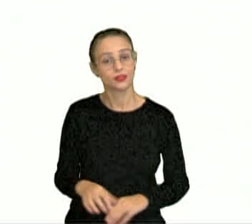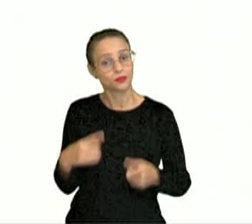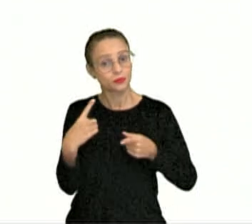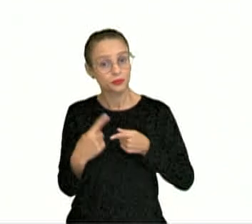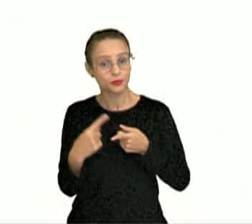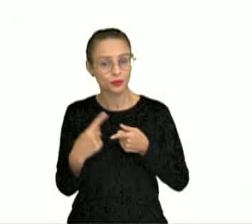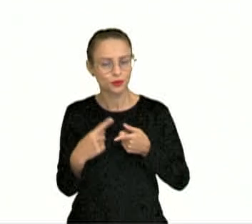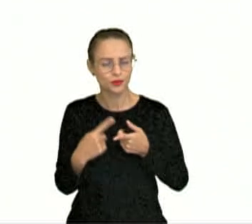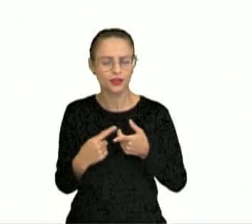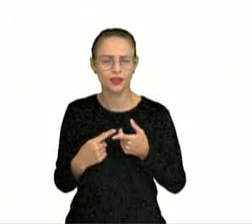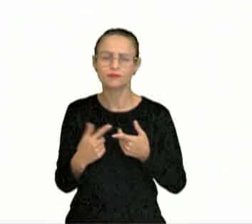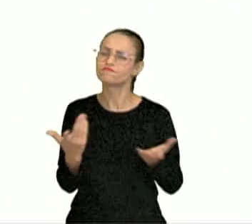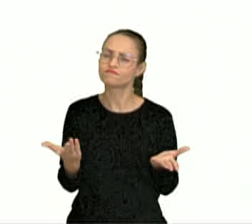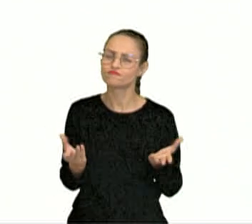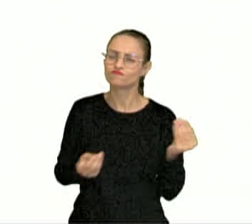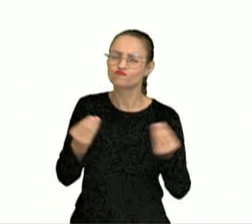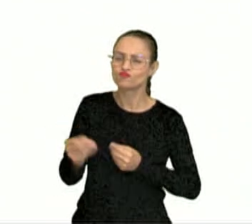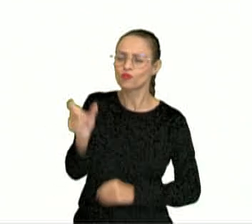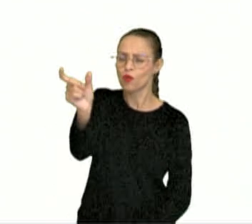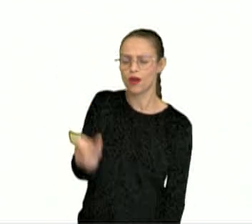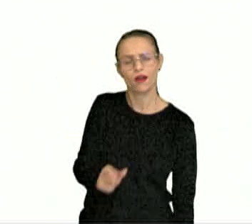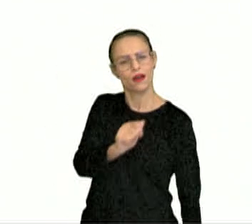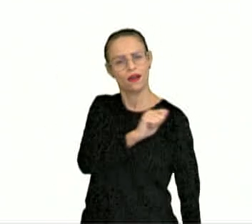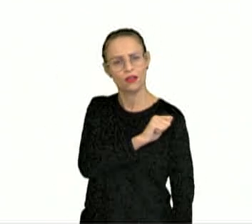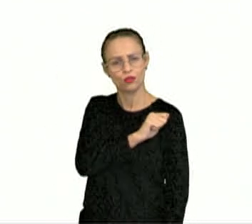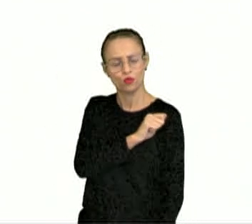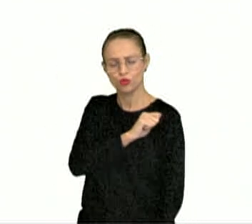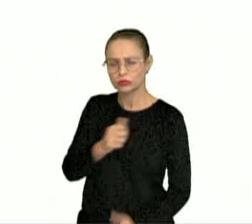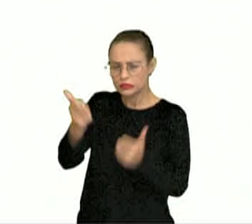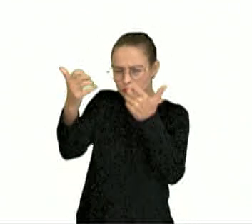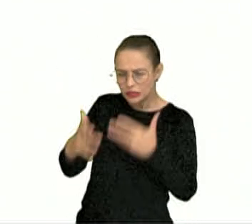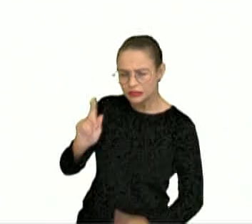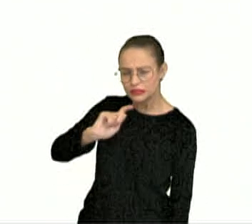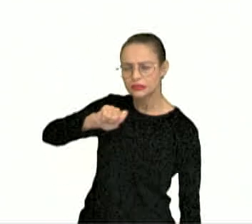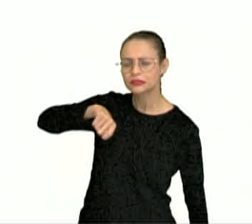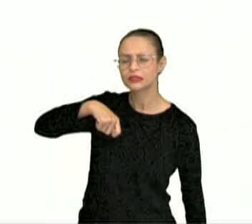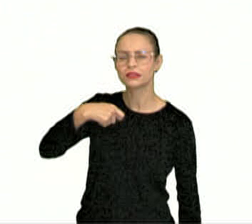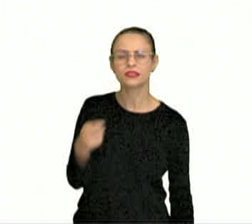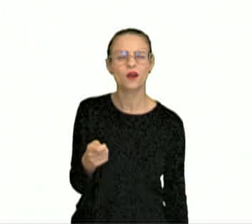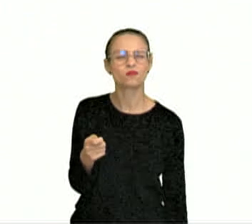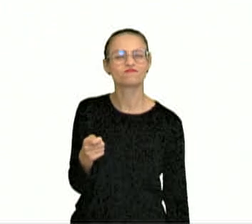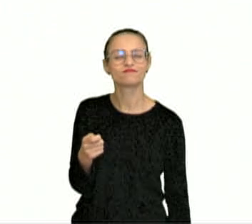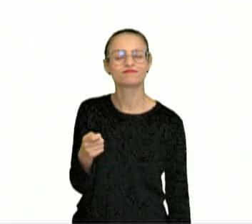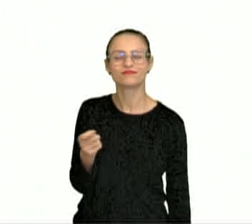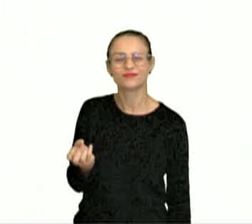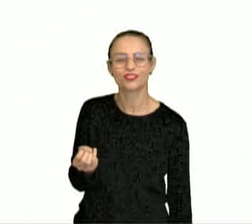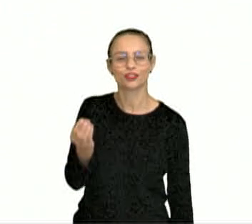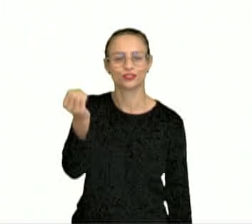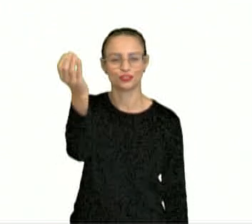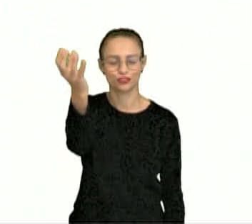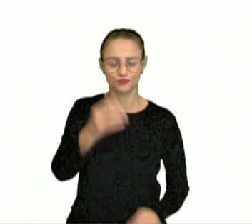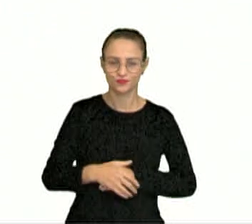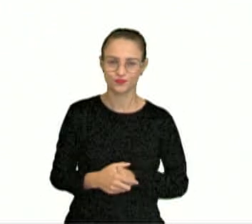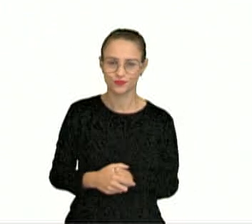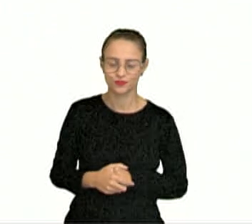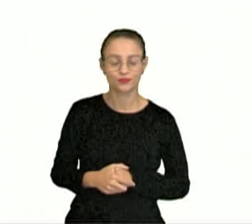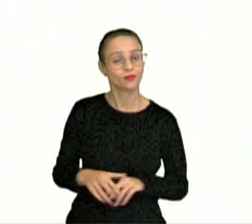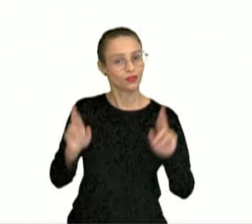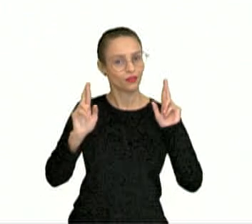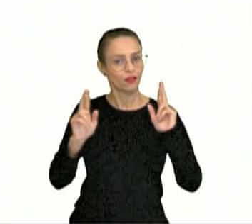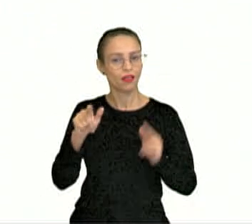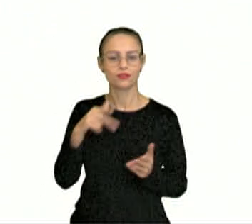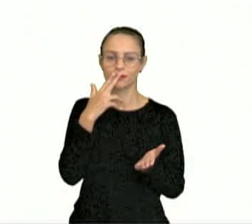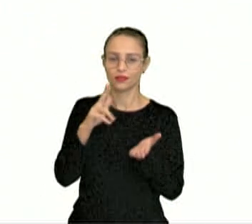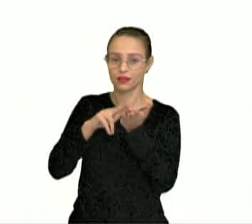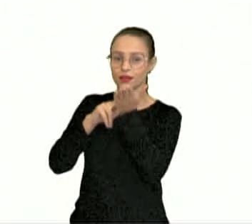Afinal, que outra palavra é capaz de descrever estudante melhor do que viajante? Espero que esta carta